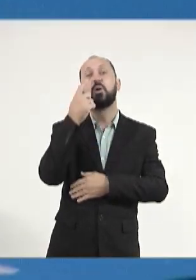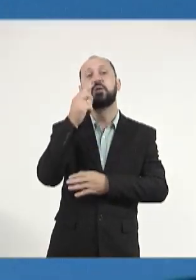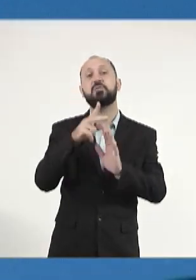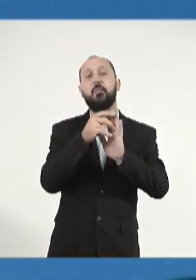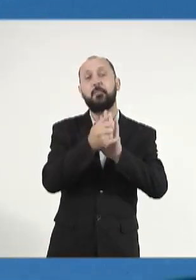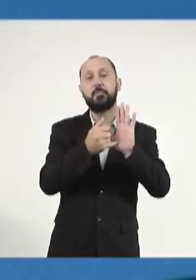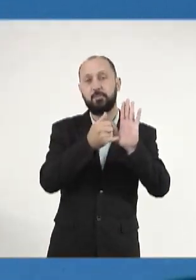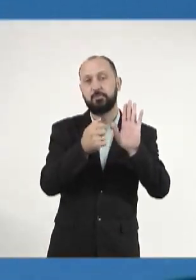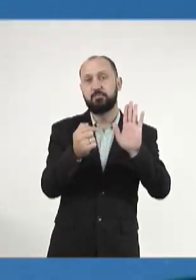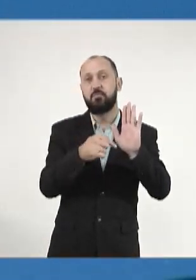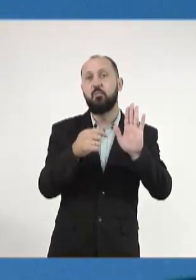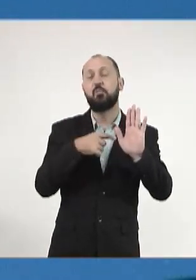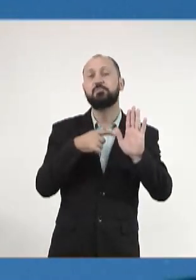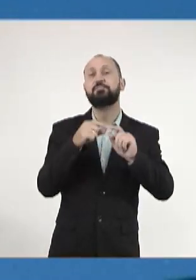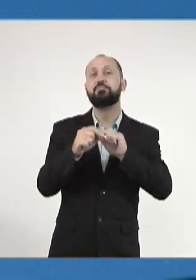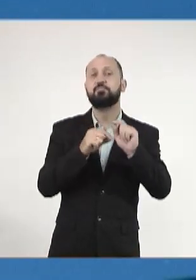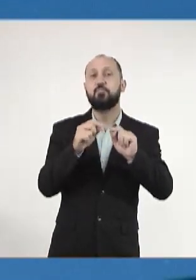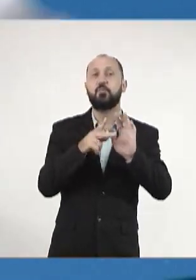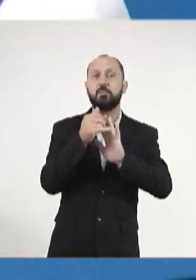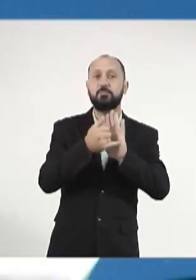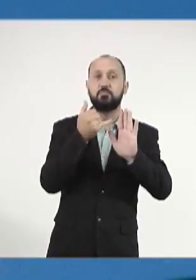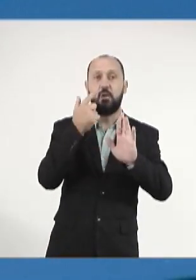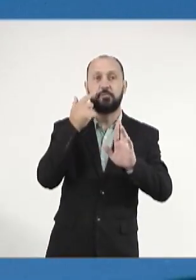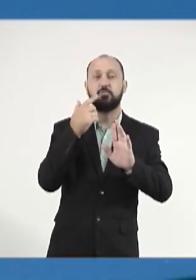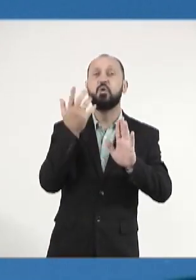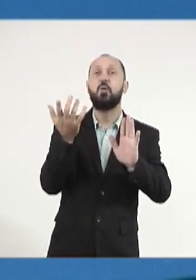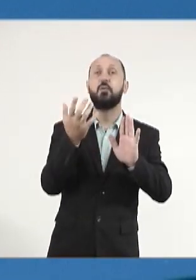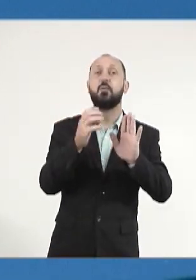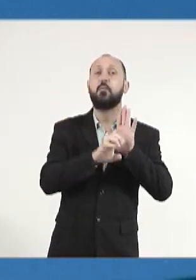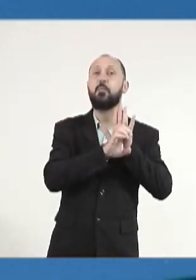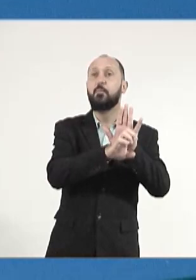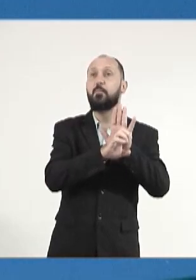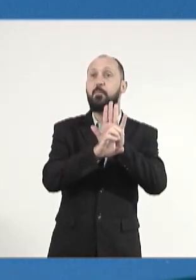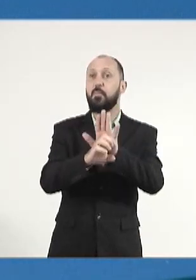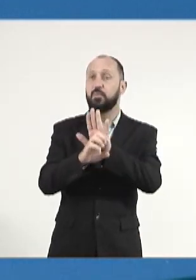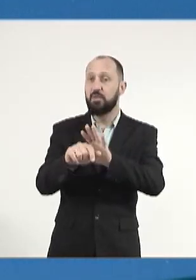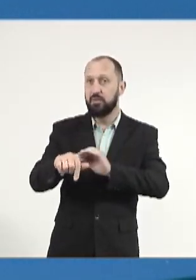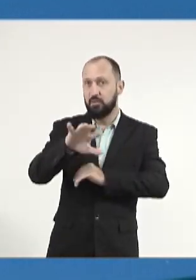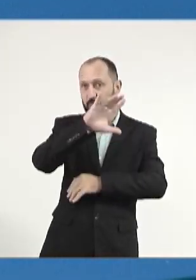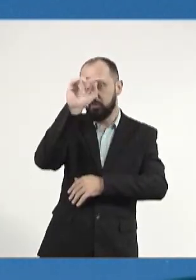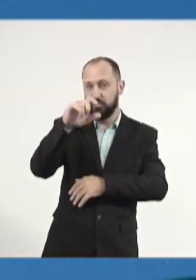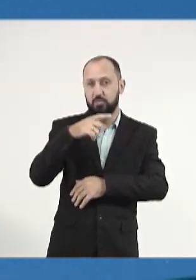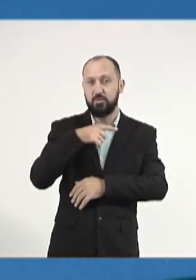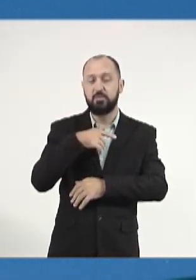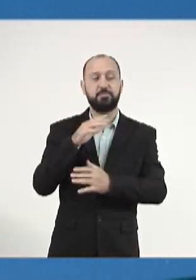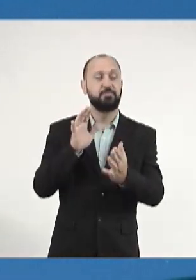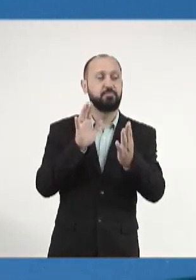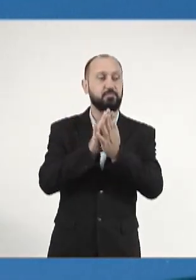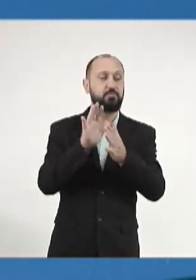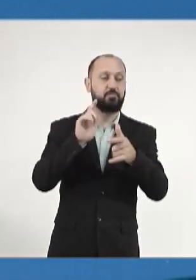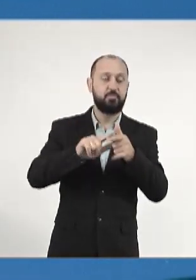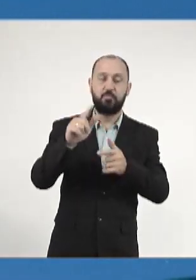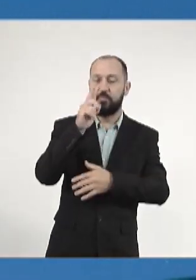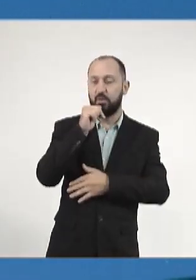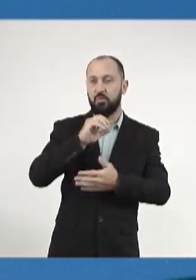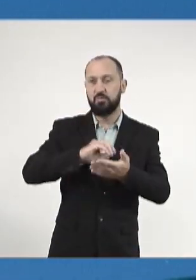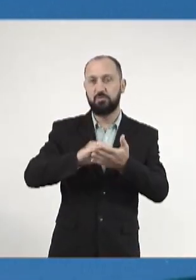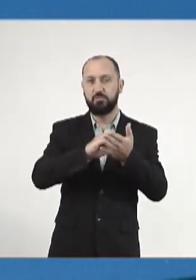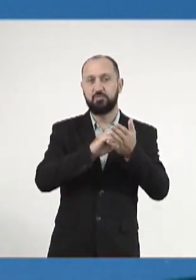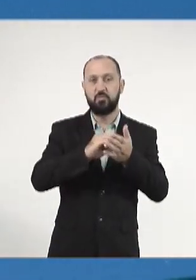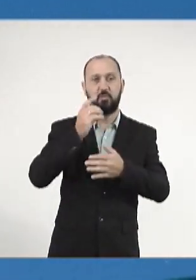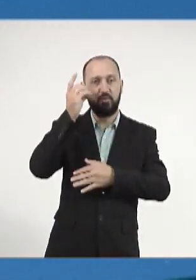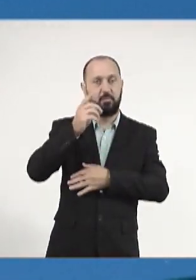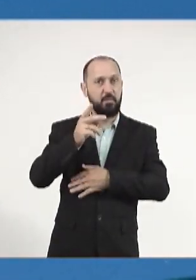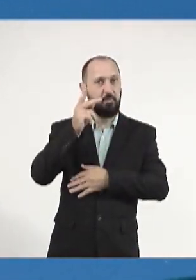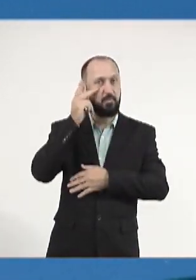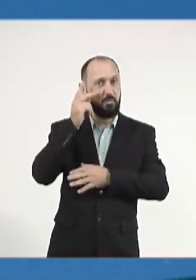projeto, que era um projeto que ia servir de projeto piloto para as demais áreas indígenas de Mato Grosso do Sul, que também enfrentam o problema da falta d'água, como o deputado